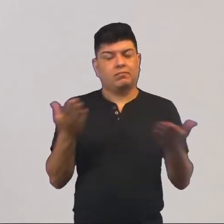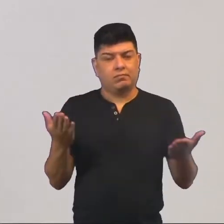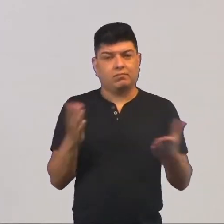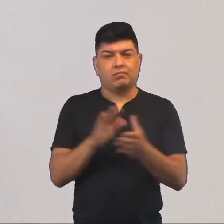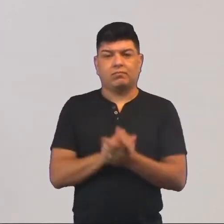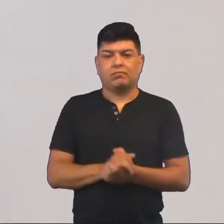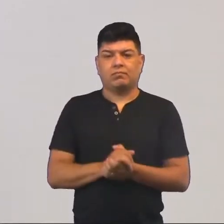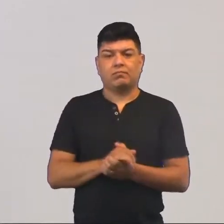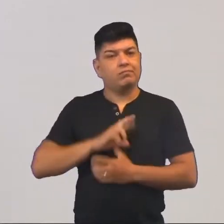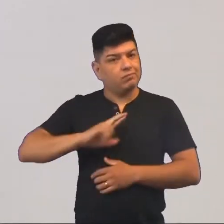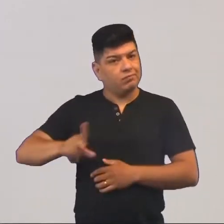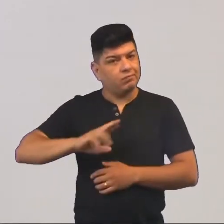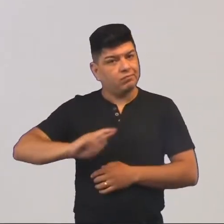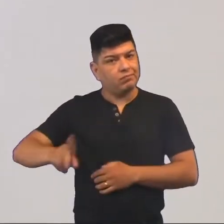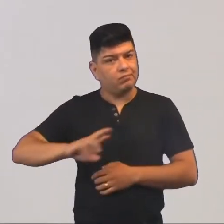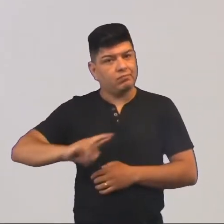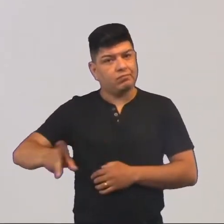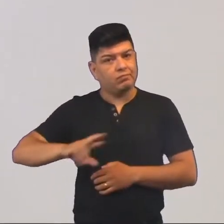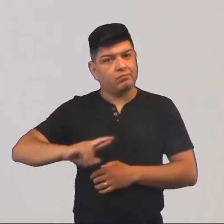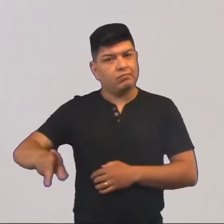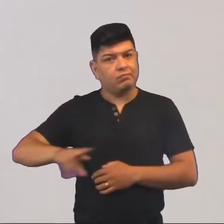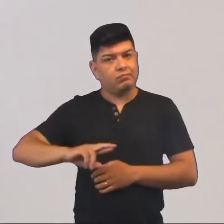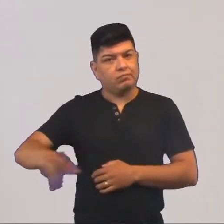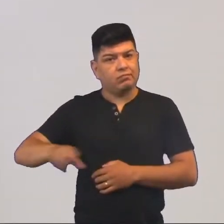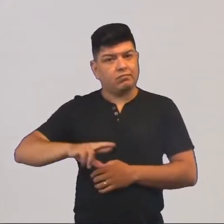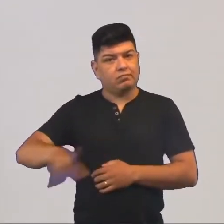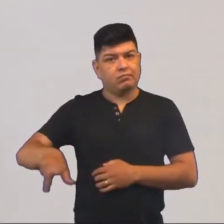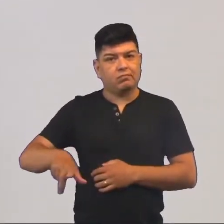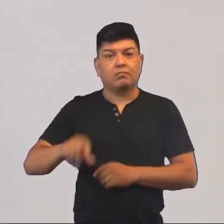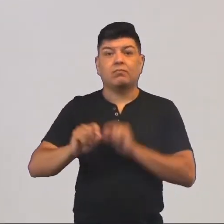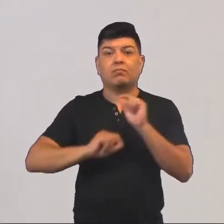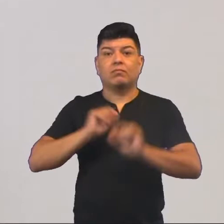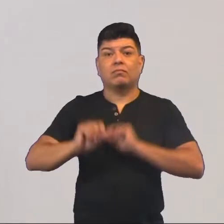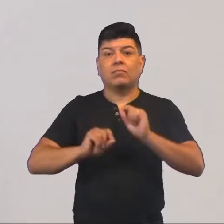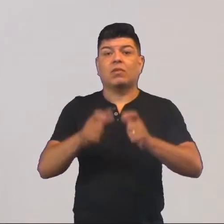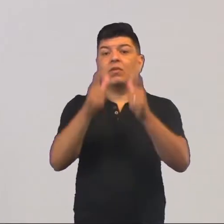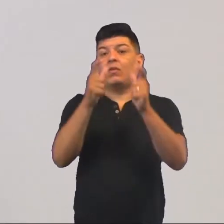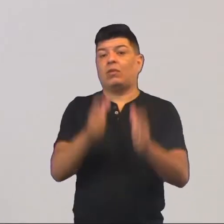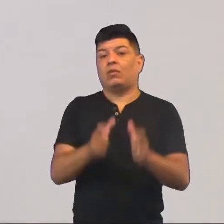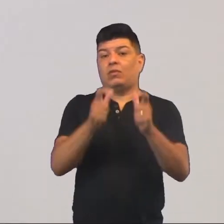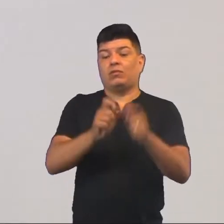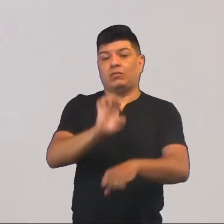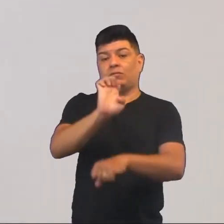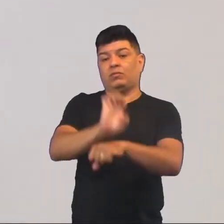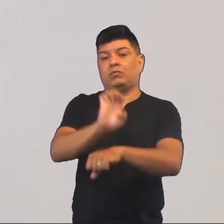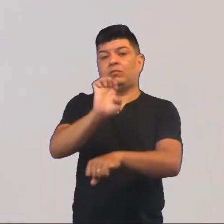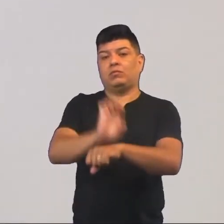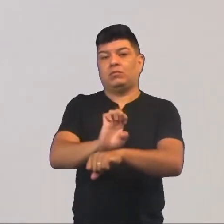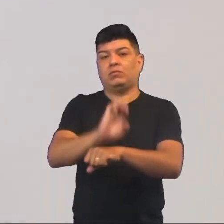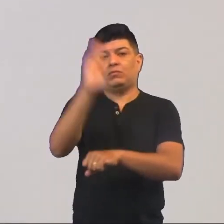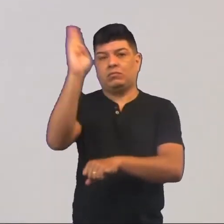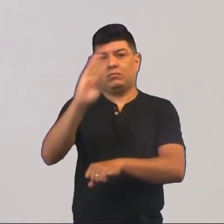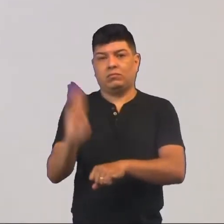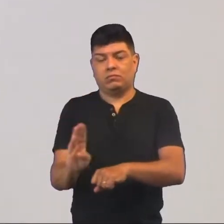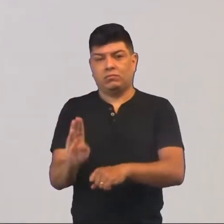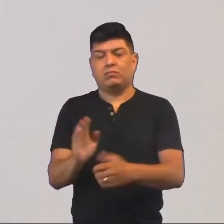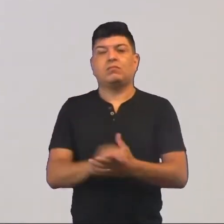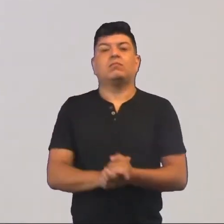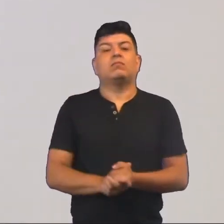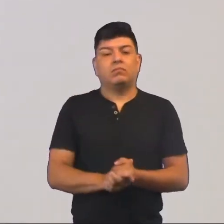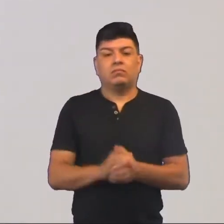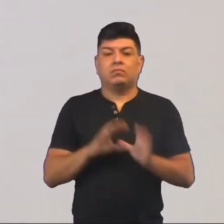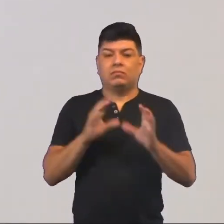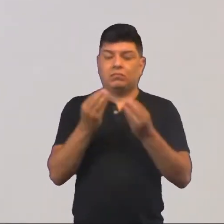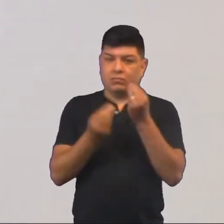que a bacia amazônica, ela não compreende apenas onde estão os estados brasileiros da região amazônica,